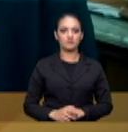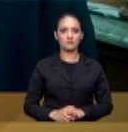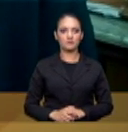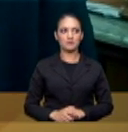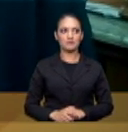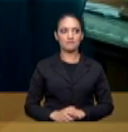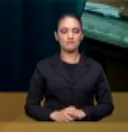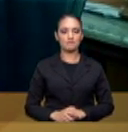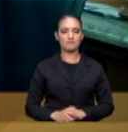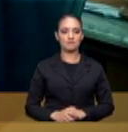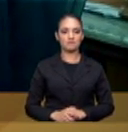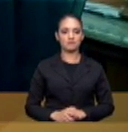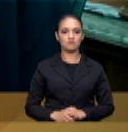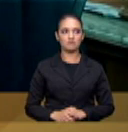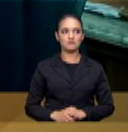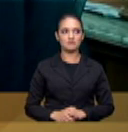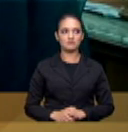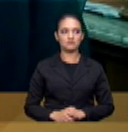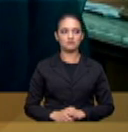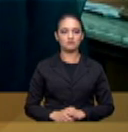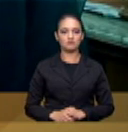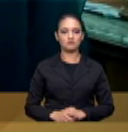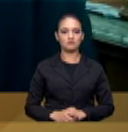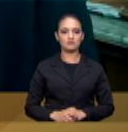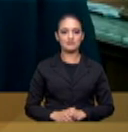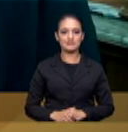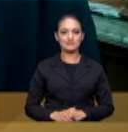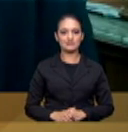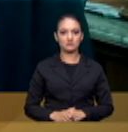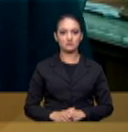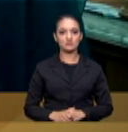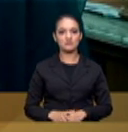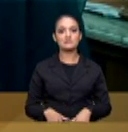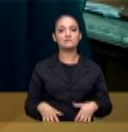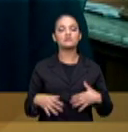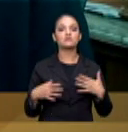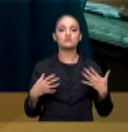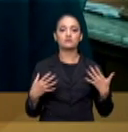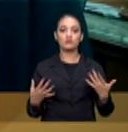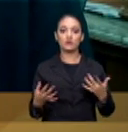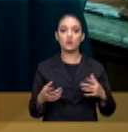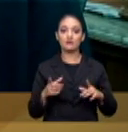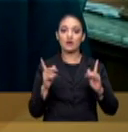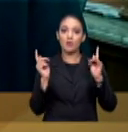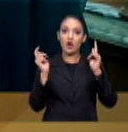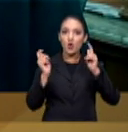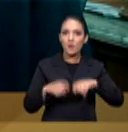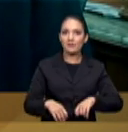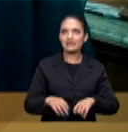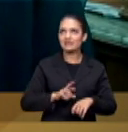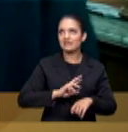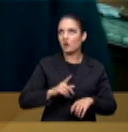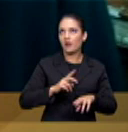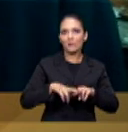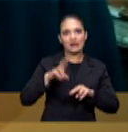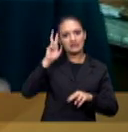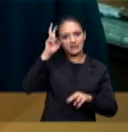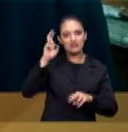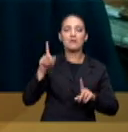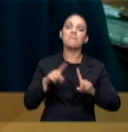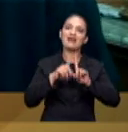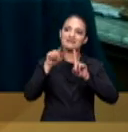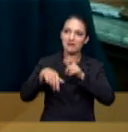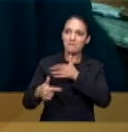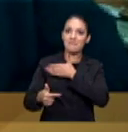não considerado o reverso em competência, uma competência em termos de atribuição,